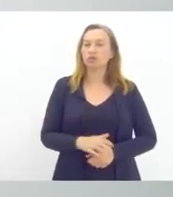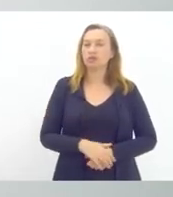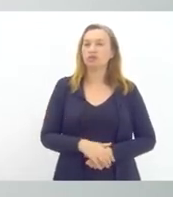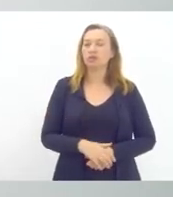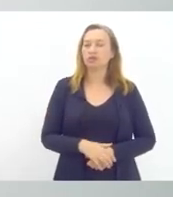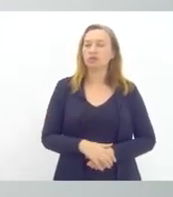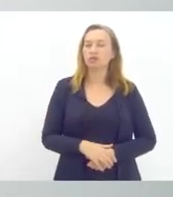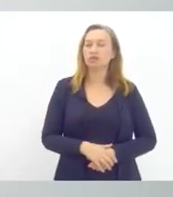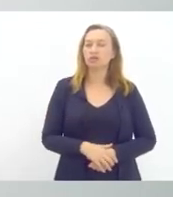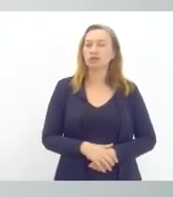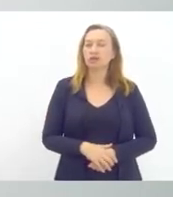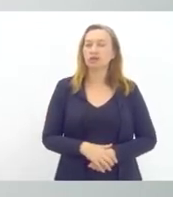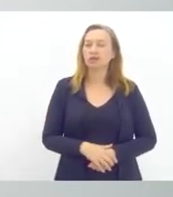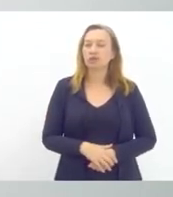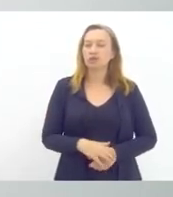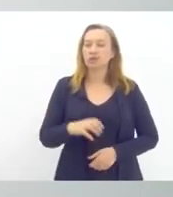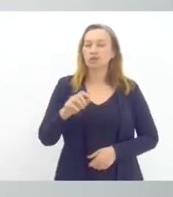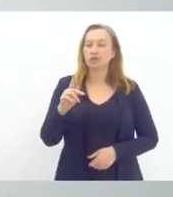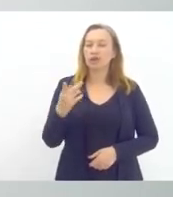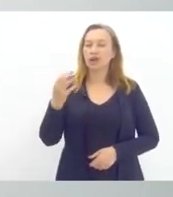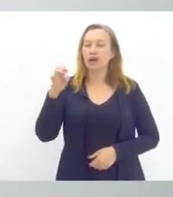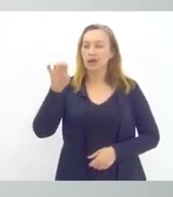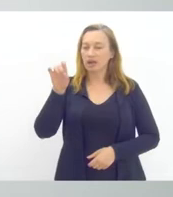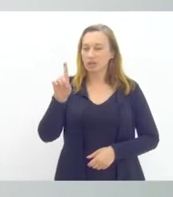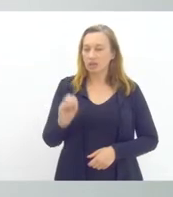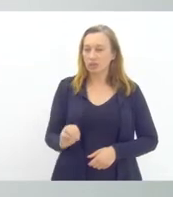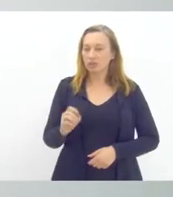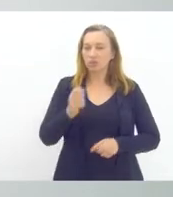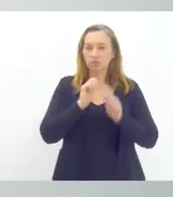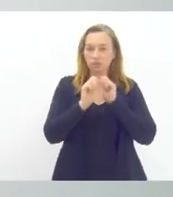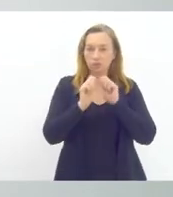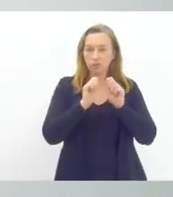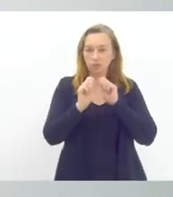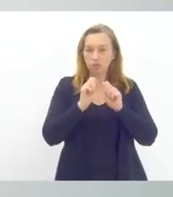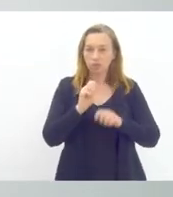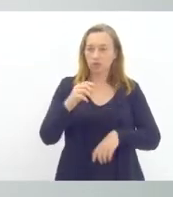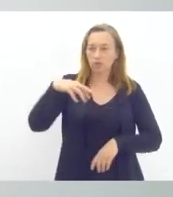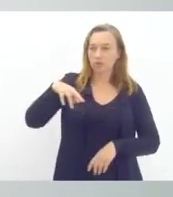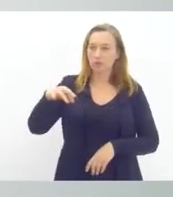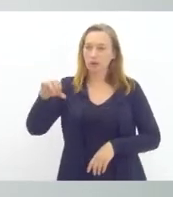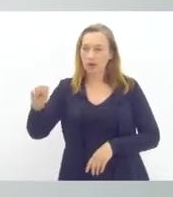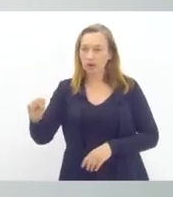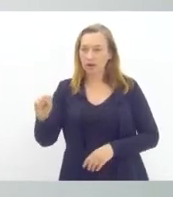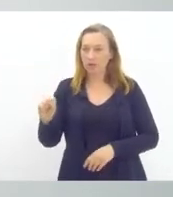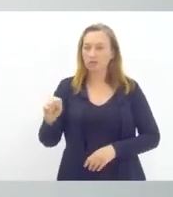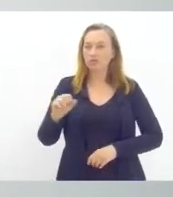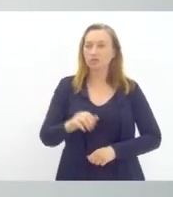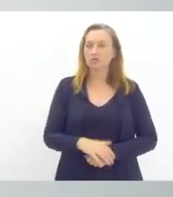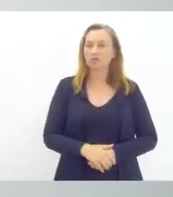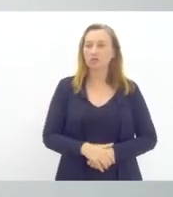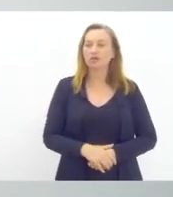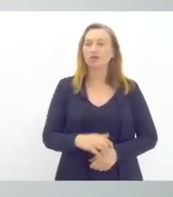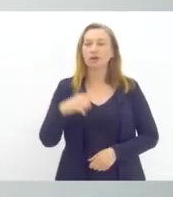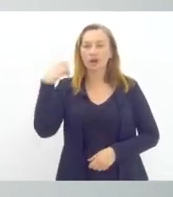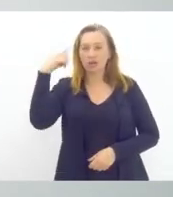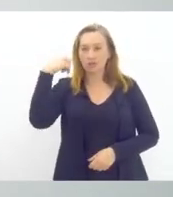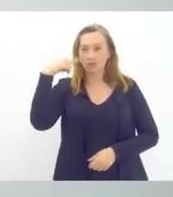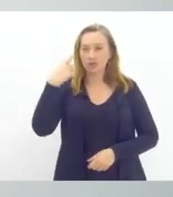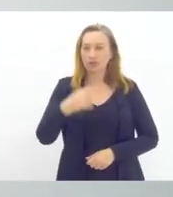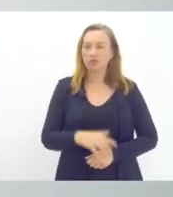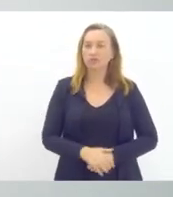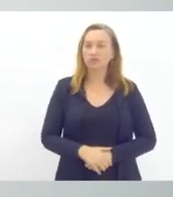de precisão Hélio Lessa jornalista Marcos Aurélio Oliveira de Freitas advogado